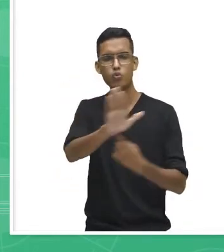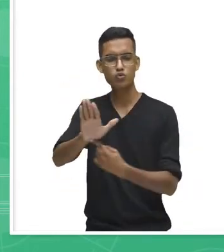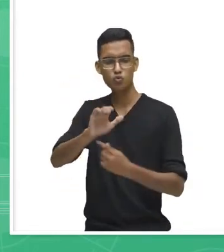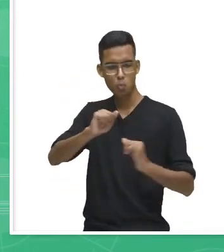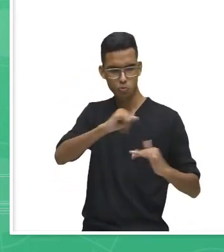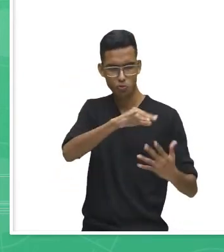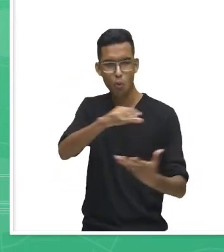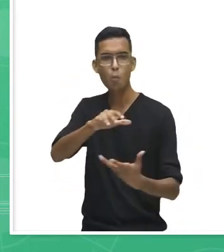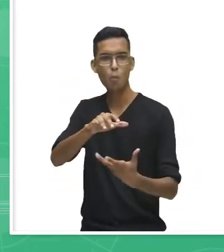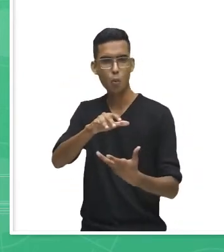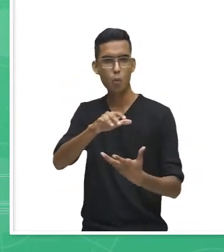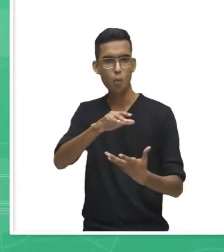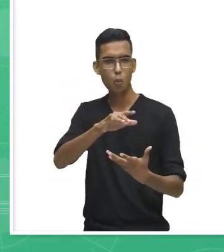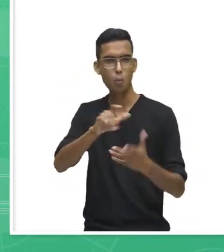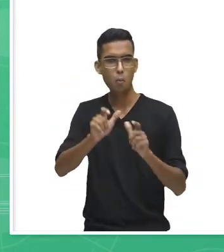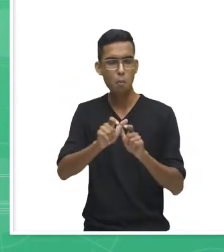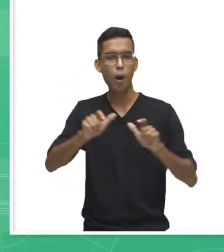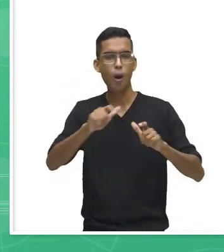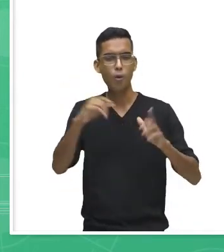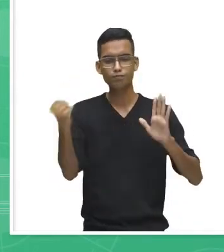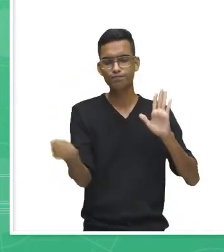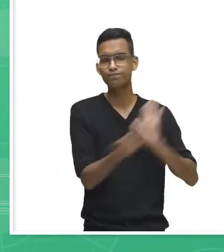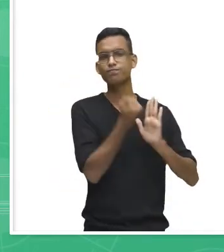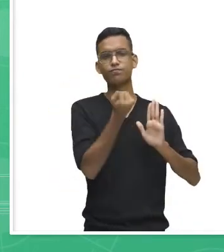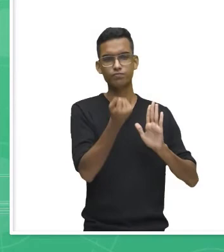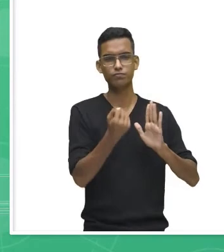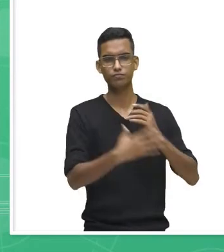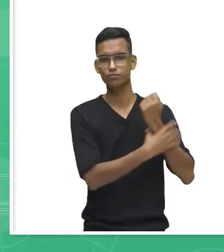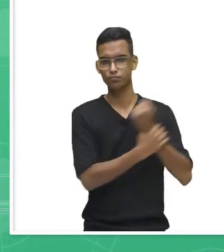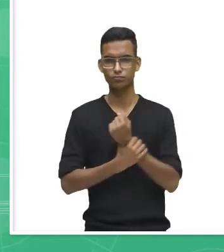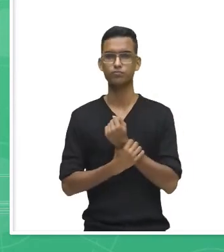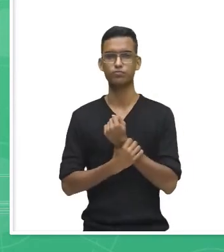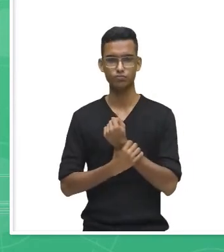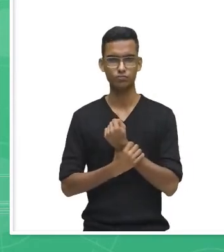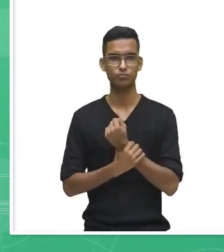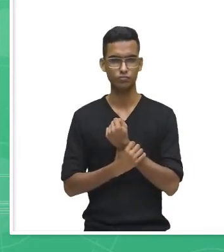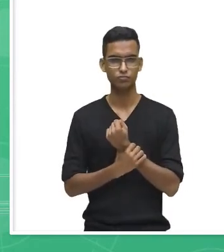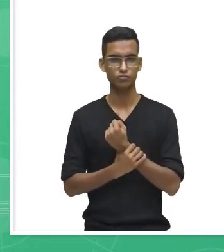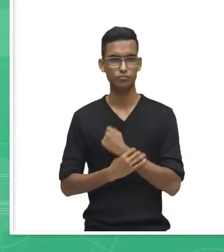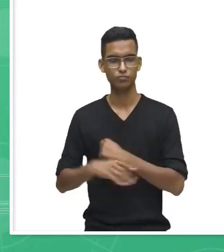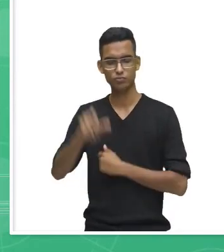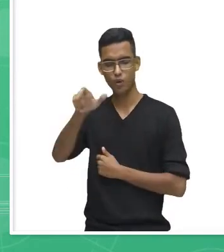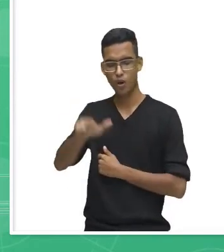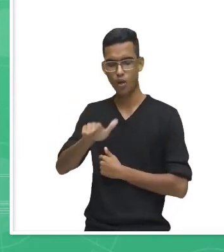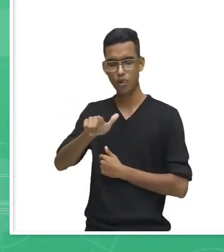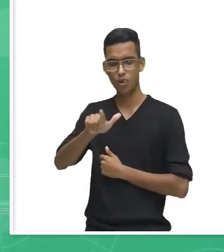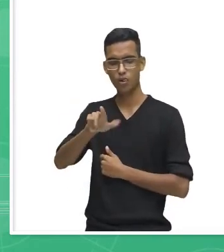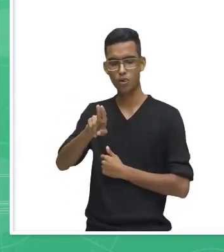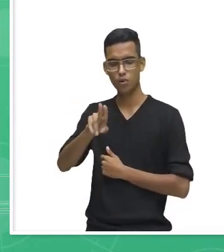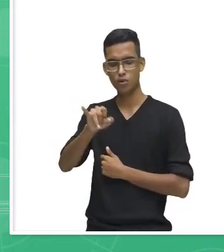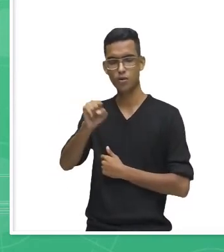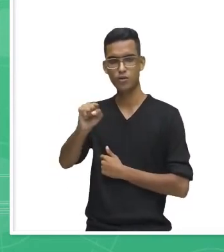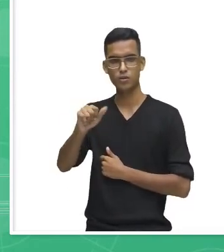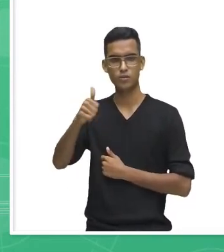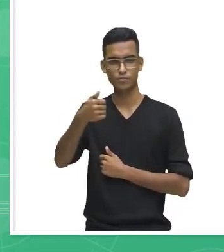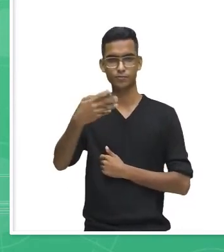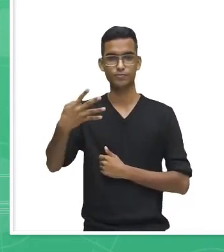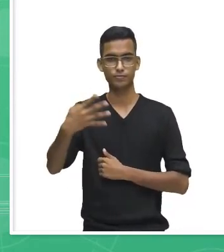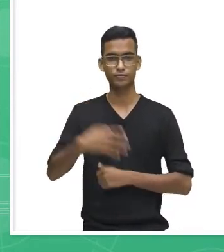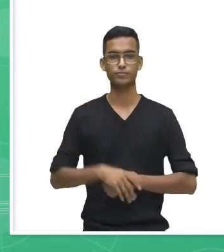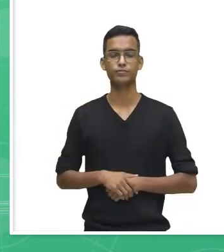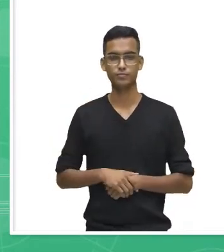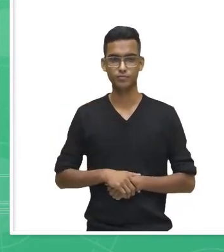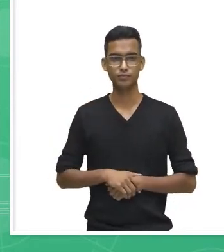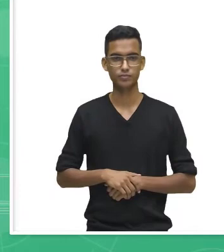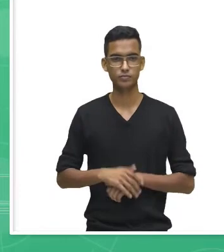Luís XIV, o Rei Sol. Então, esse berço da monarquia absolutista, que é a